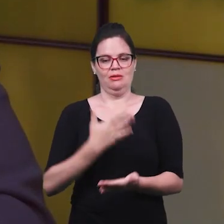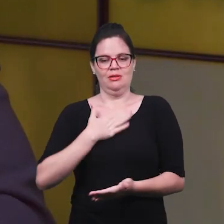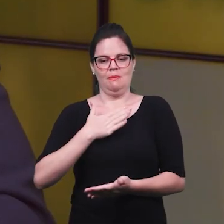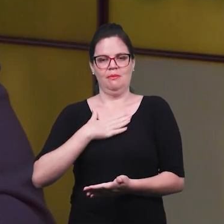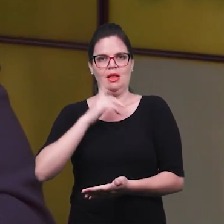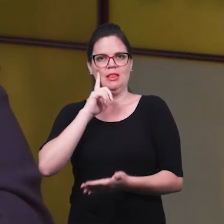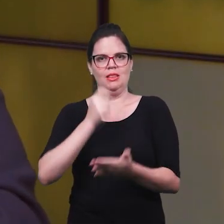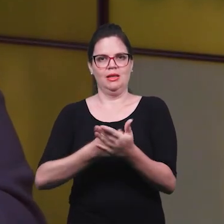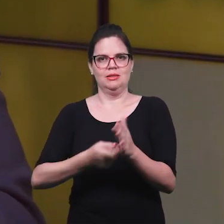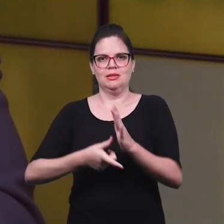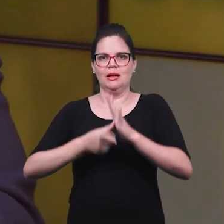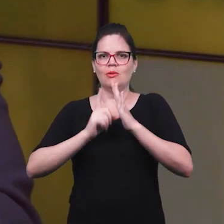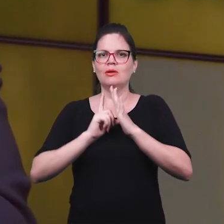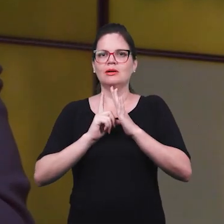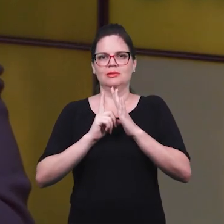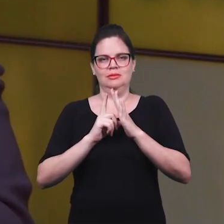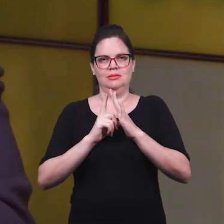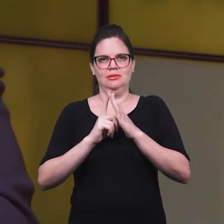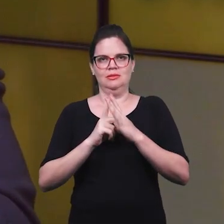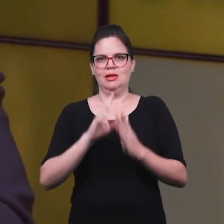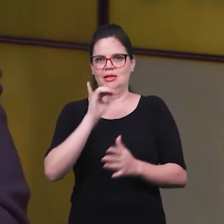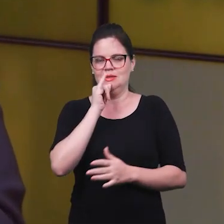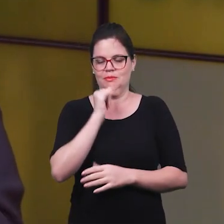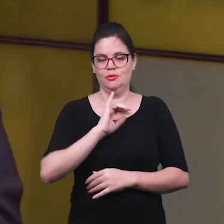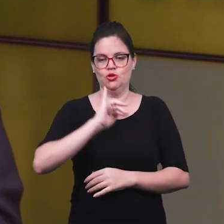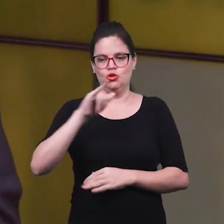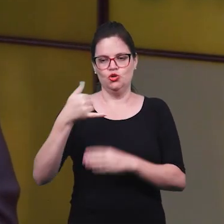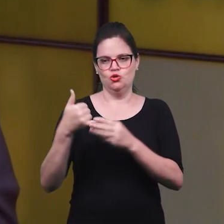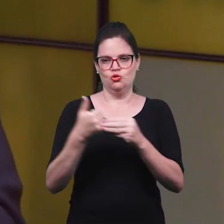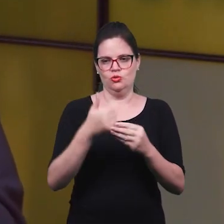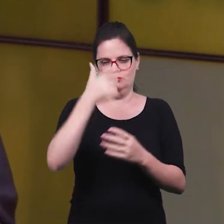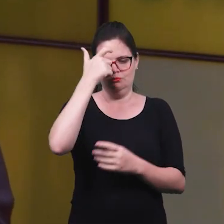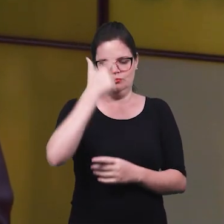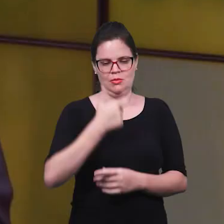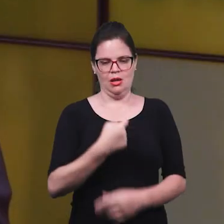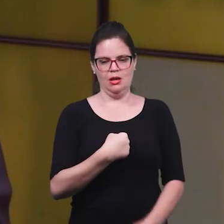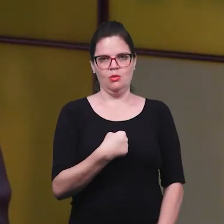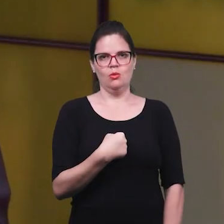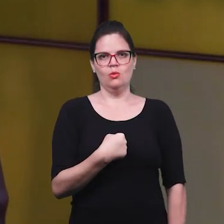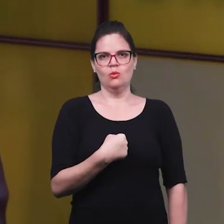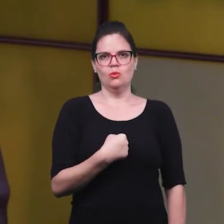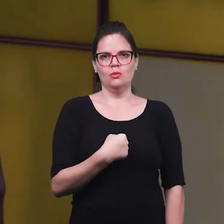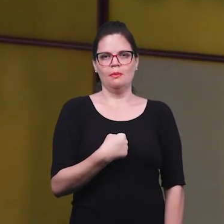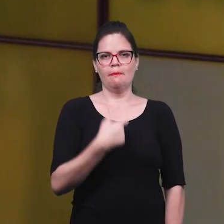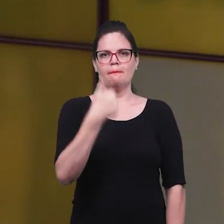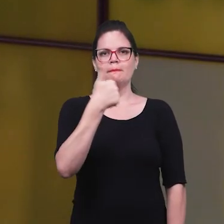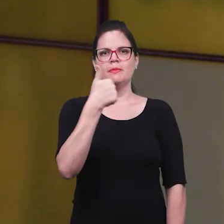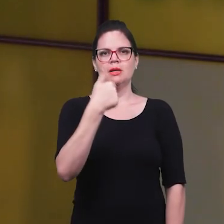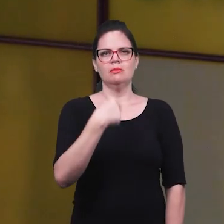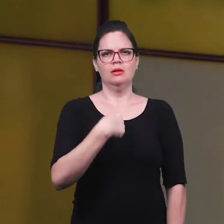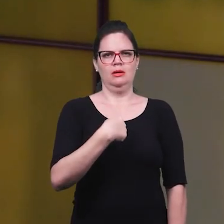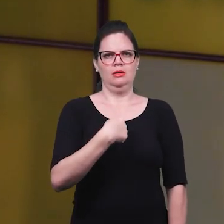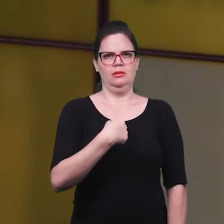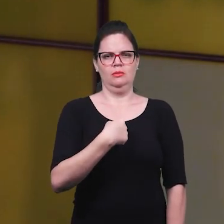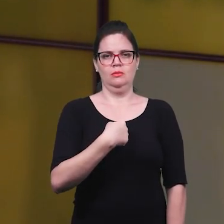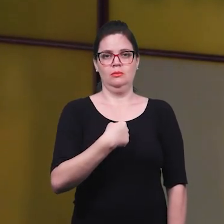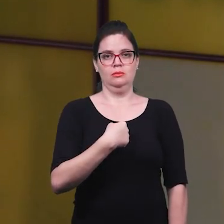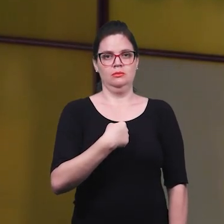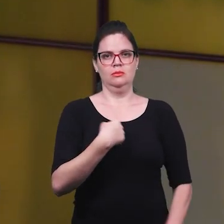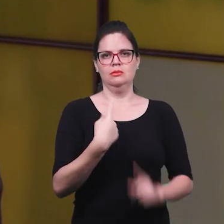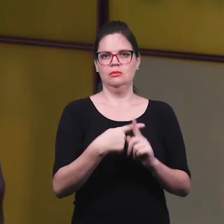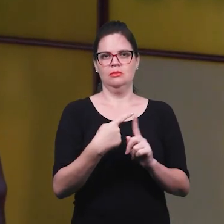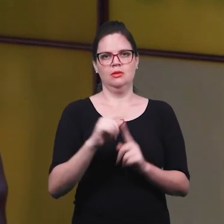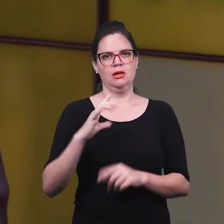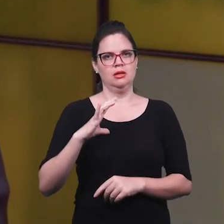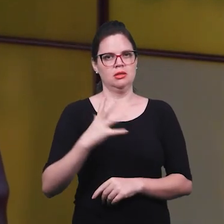a Jesus. Então, quando José fala eu, é porque primeiro ponto é que a salvação é um